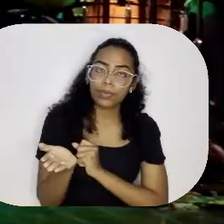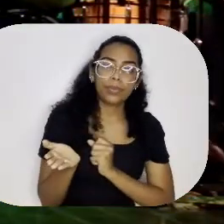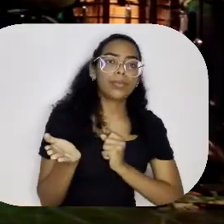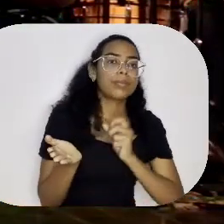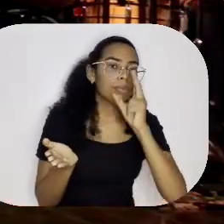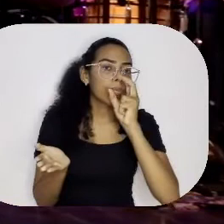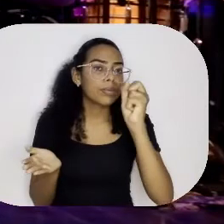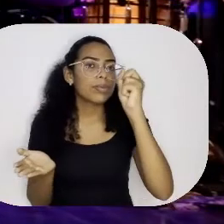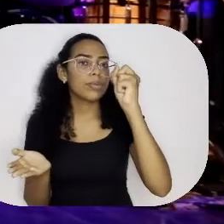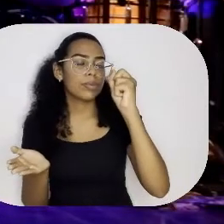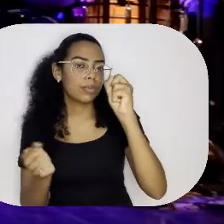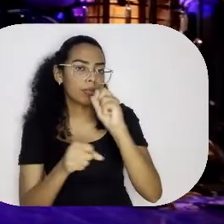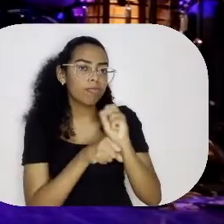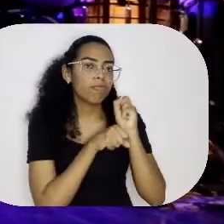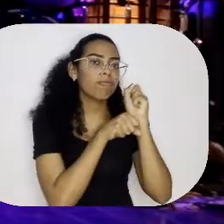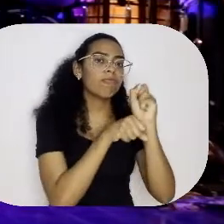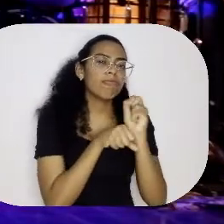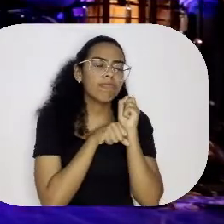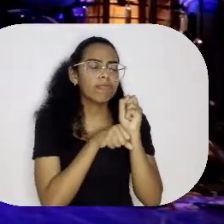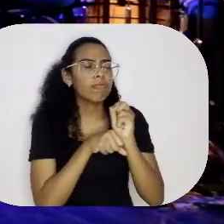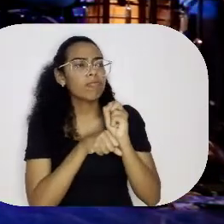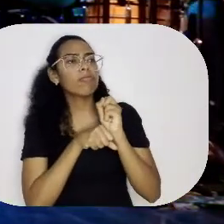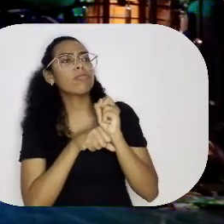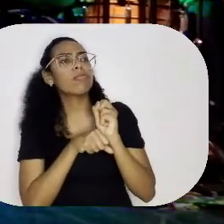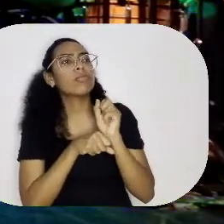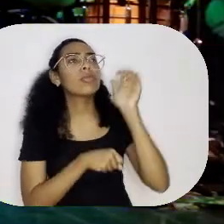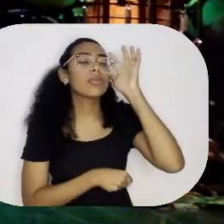amor, força e esperança,